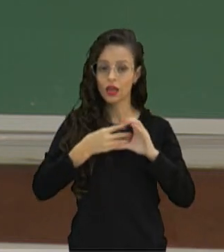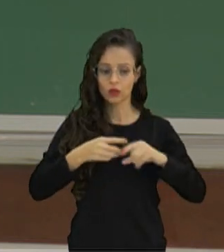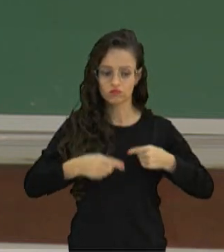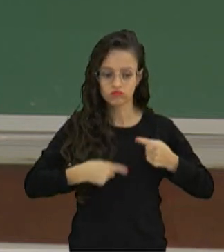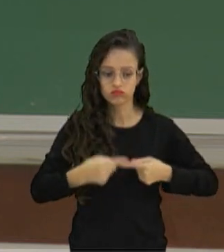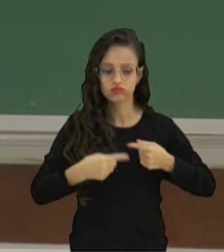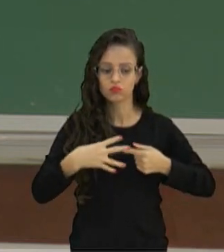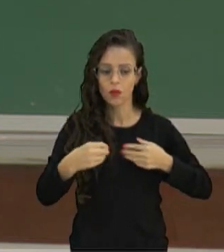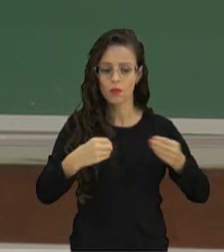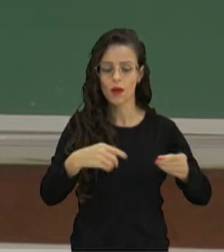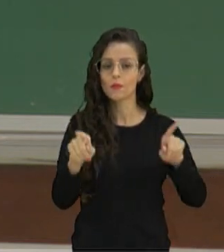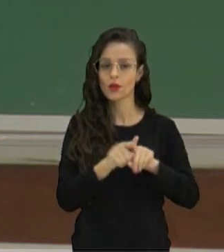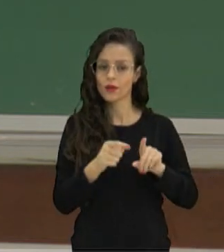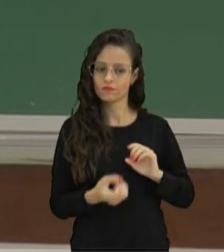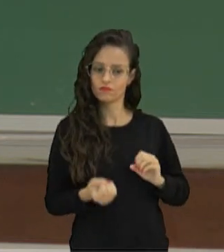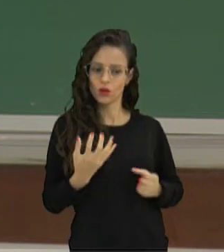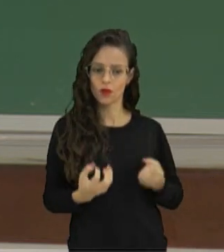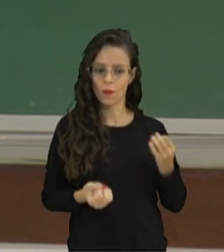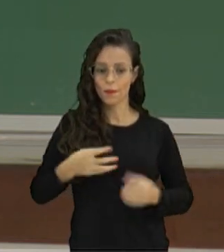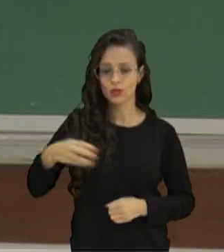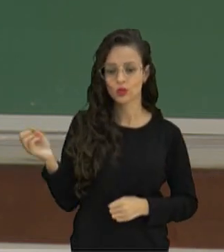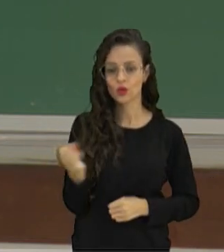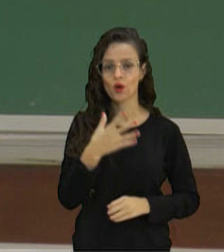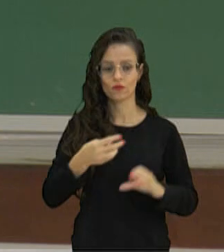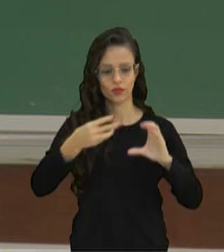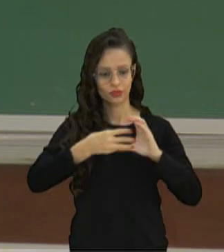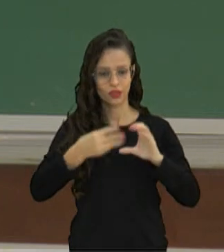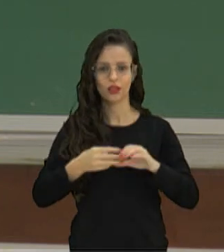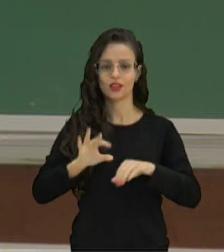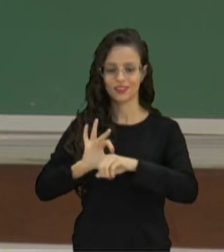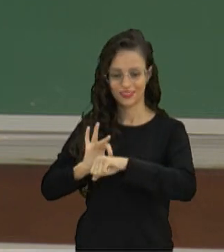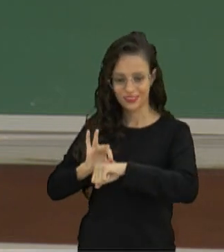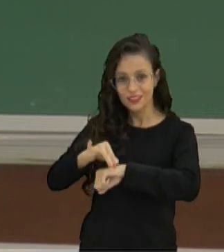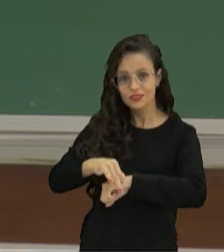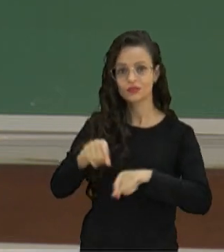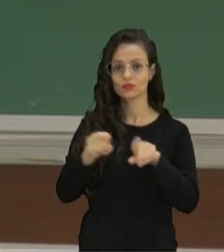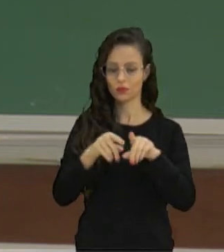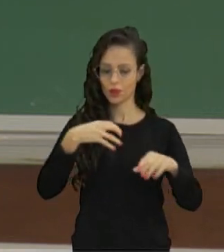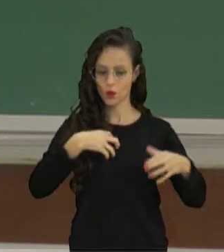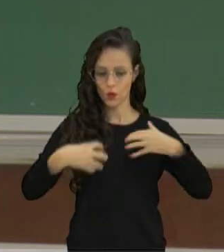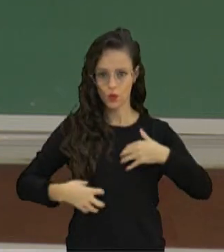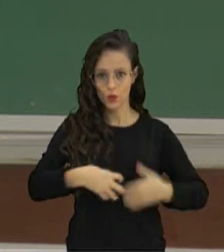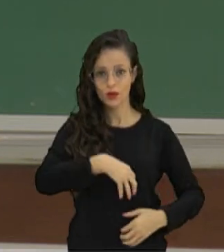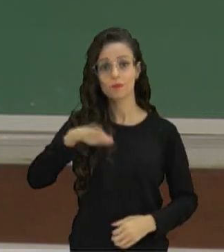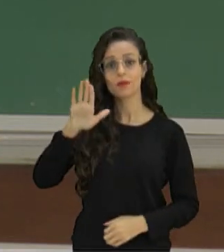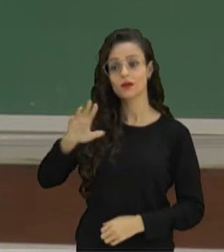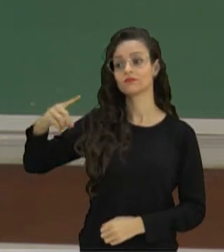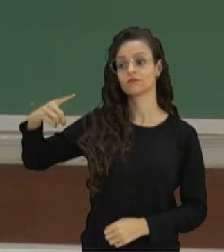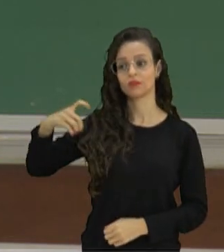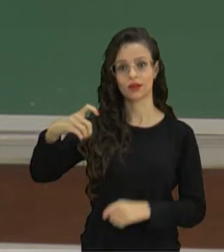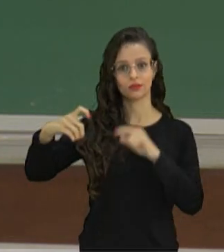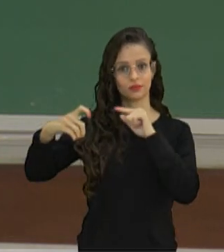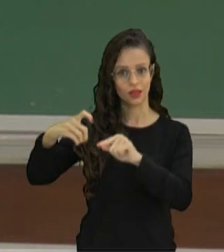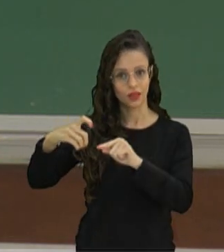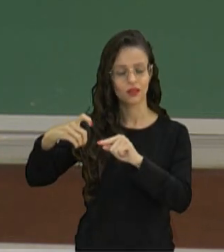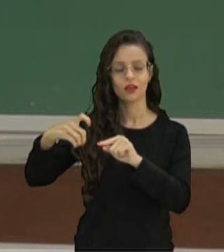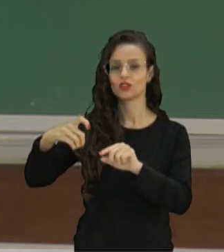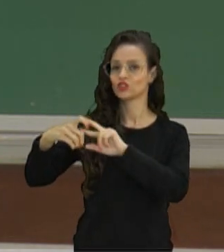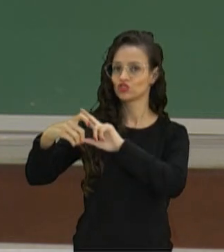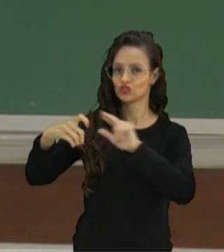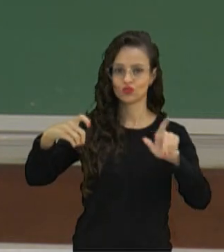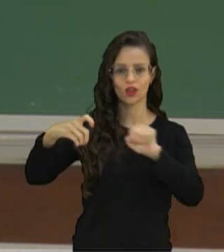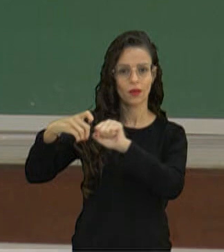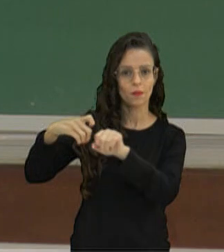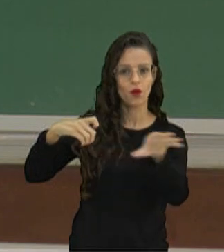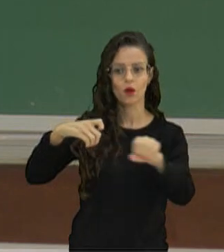para originar outras células, que vão originar tecidos e vão originar órgãos. No caso da bactéria, essa divisão aqui é